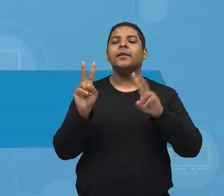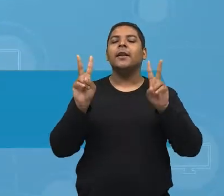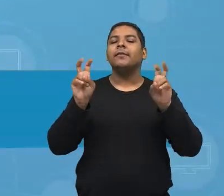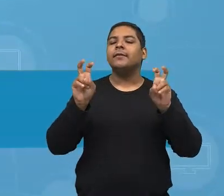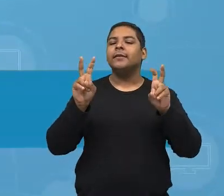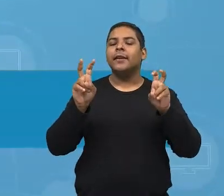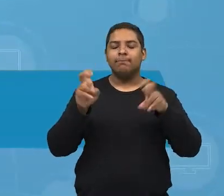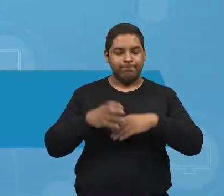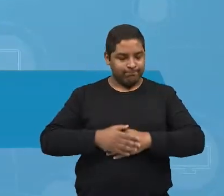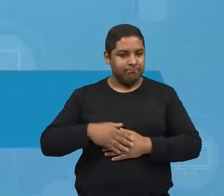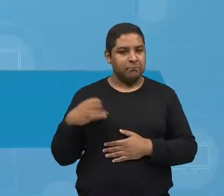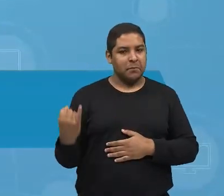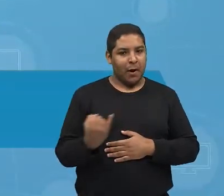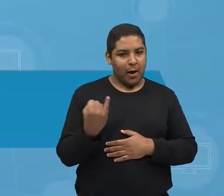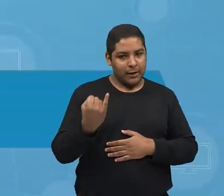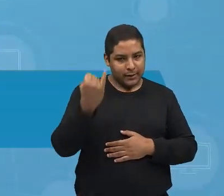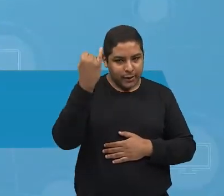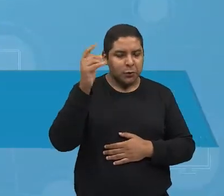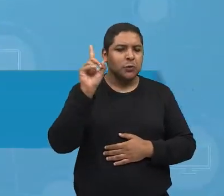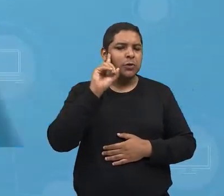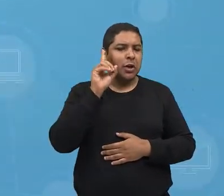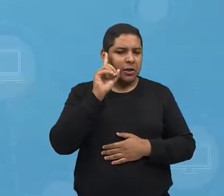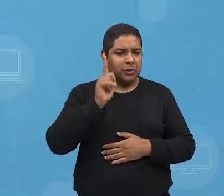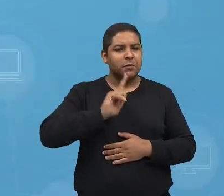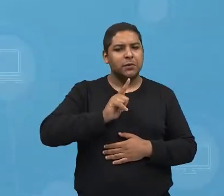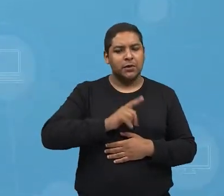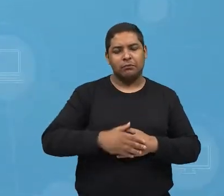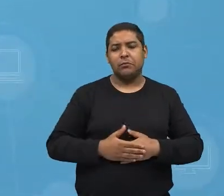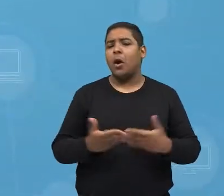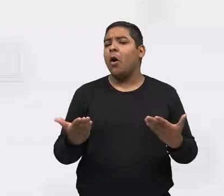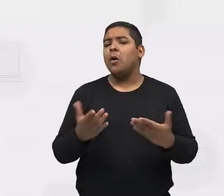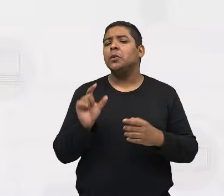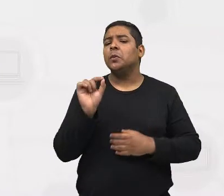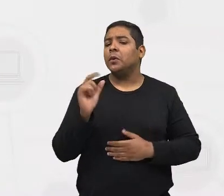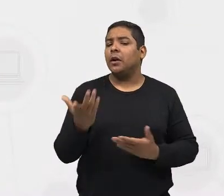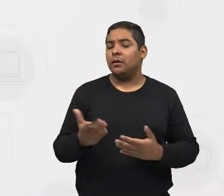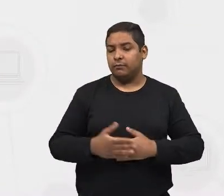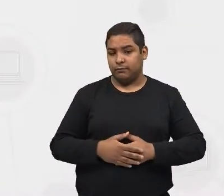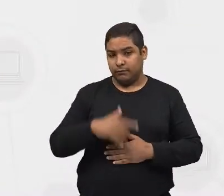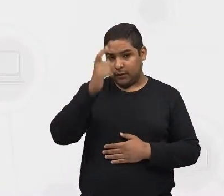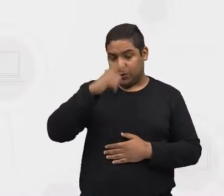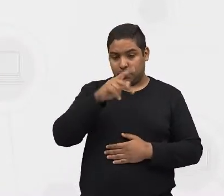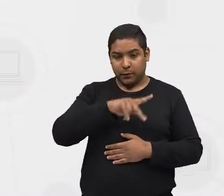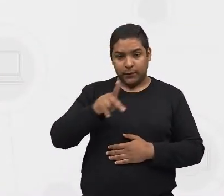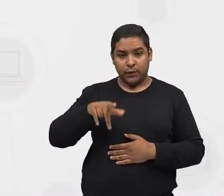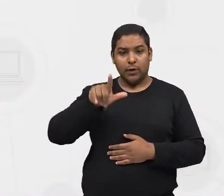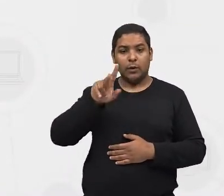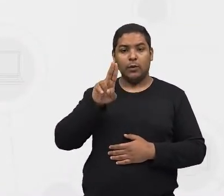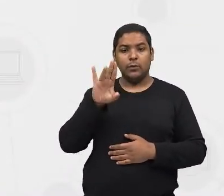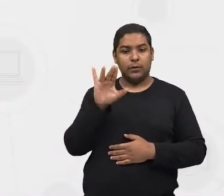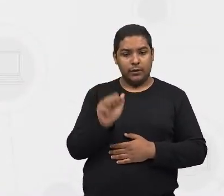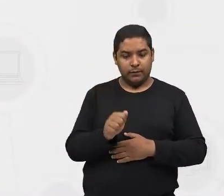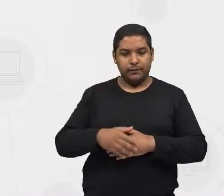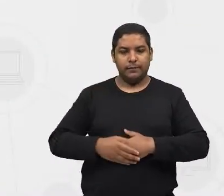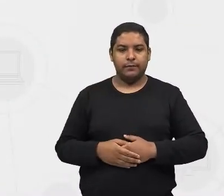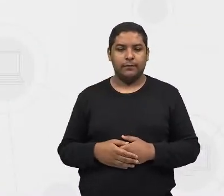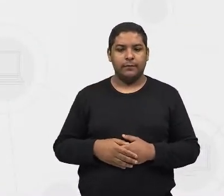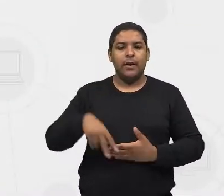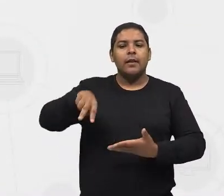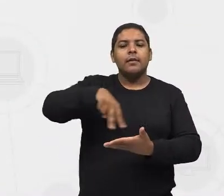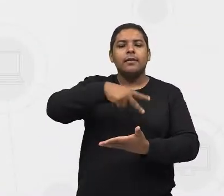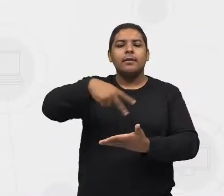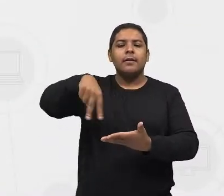está presente no nosso dia a dia. Hoje o que é que nós vamos trazer? Sou a professora Lúcia Santos e vamos ver agora dança